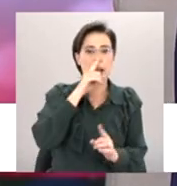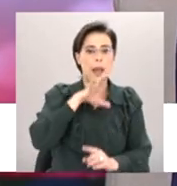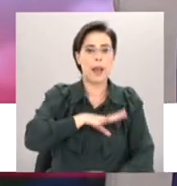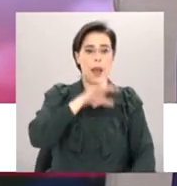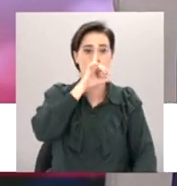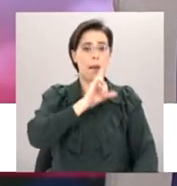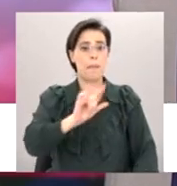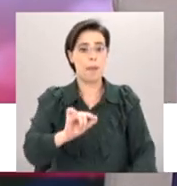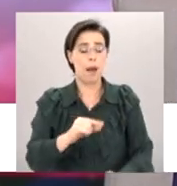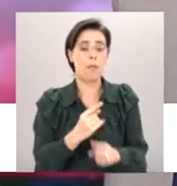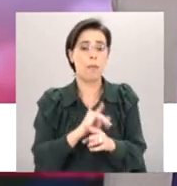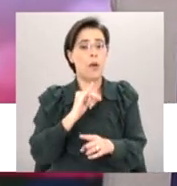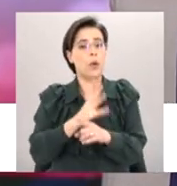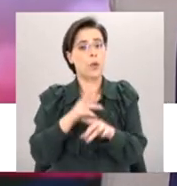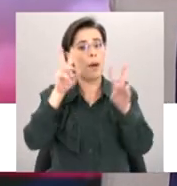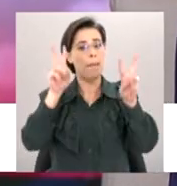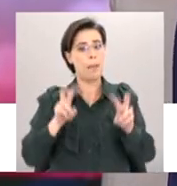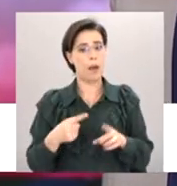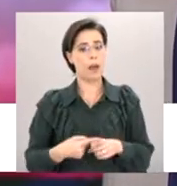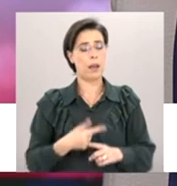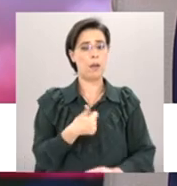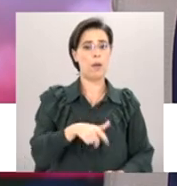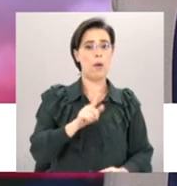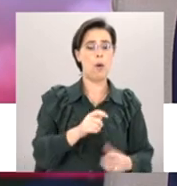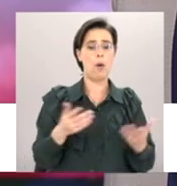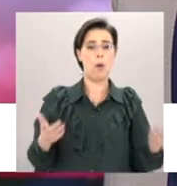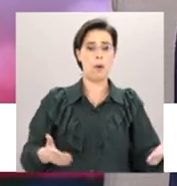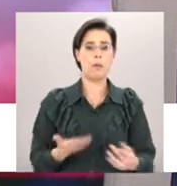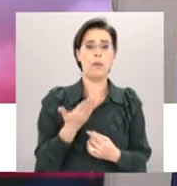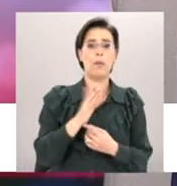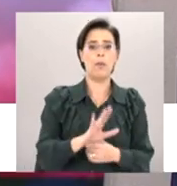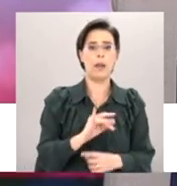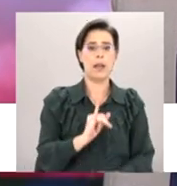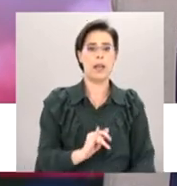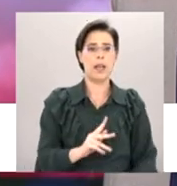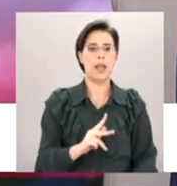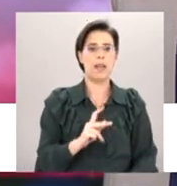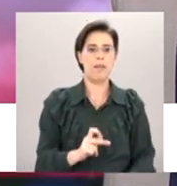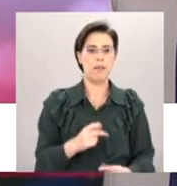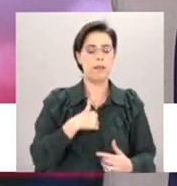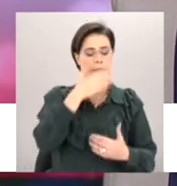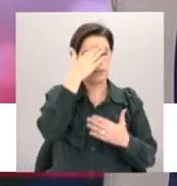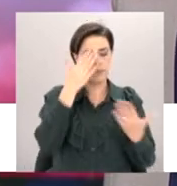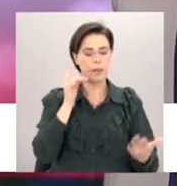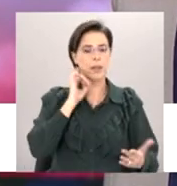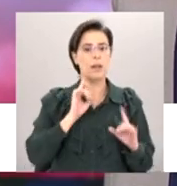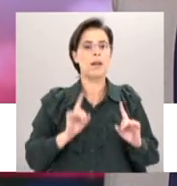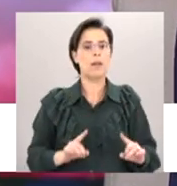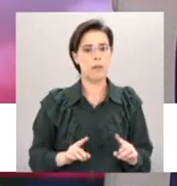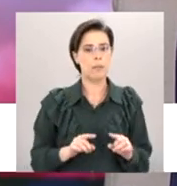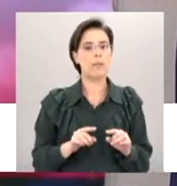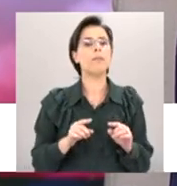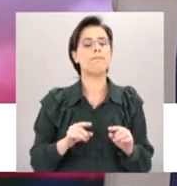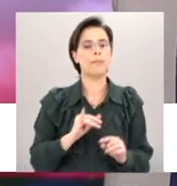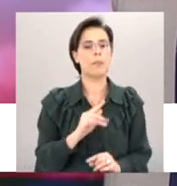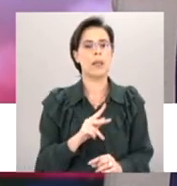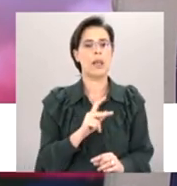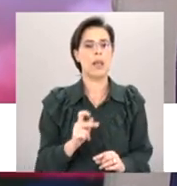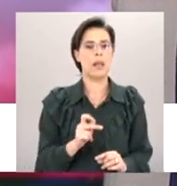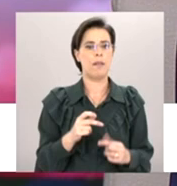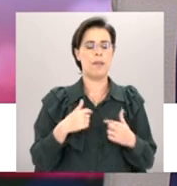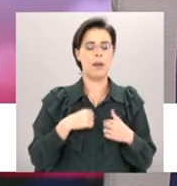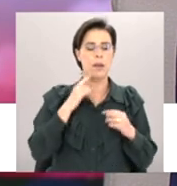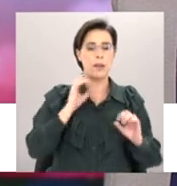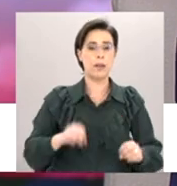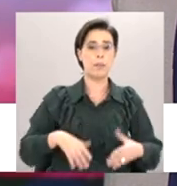quem ganha mais há também outras matérias que interessam ao bloco de esquerda com por exemplo Iva nós achamos que é importante mexer no Iva um deles que é